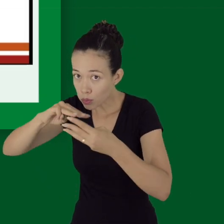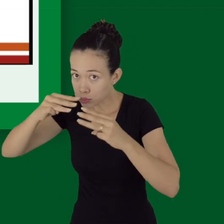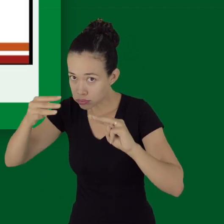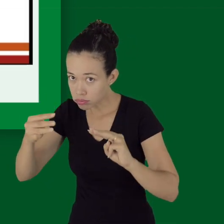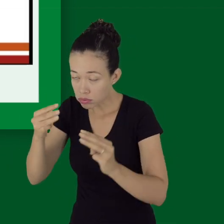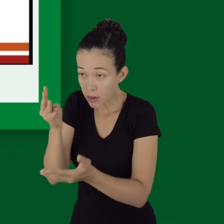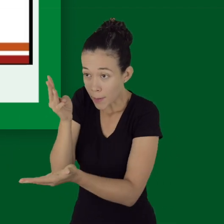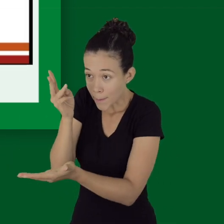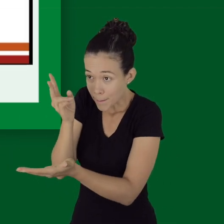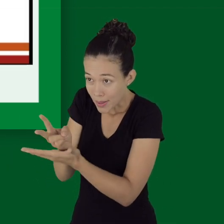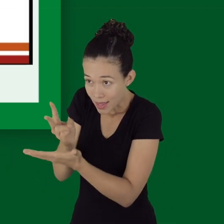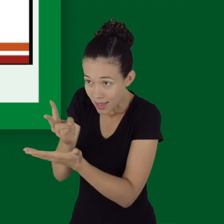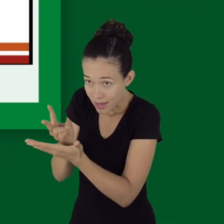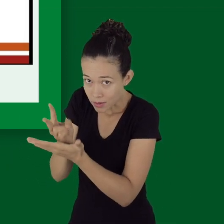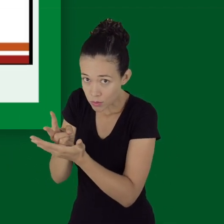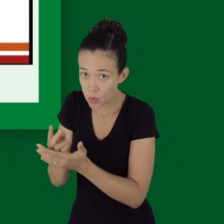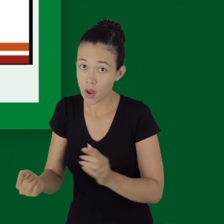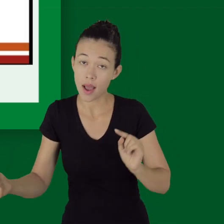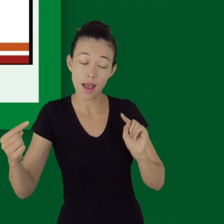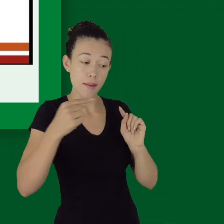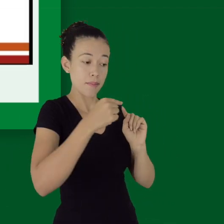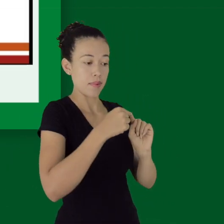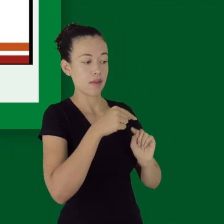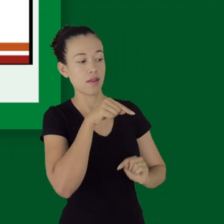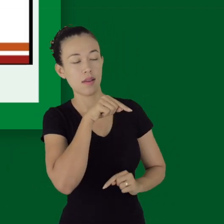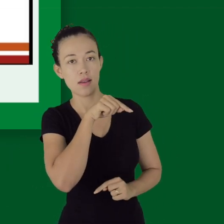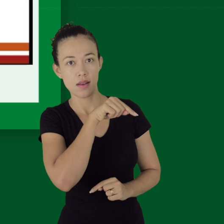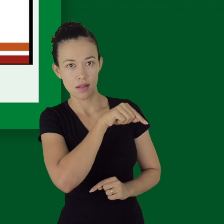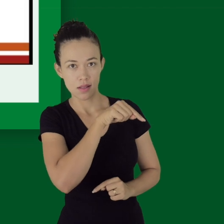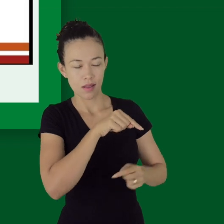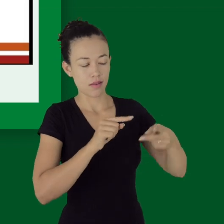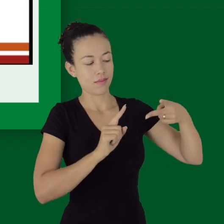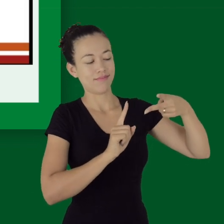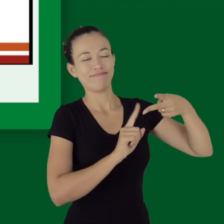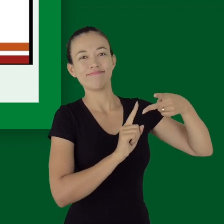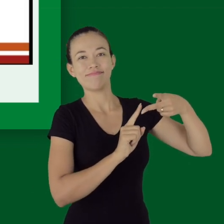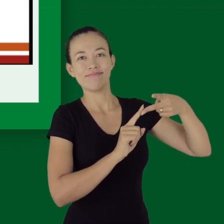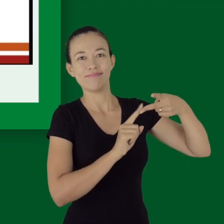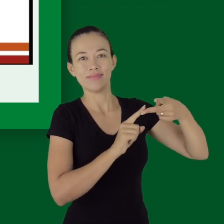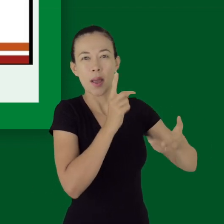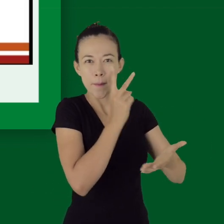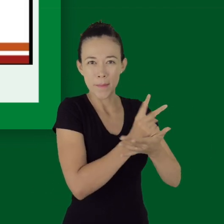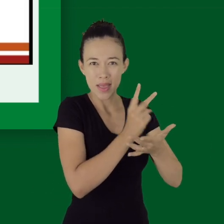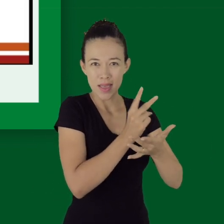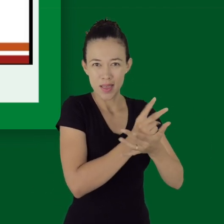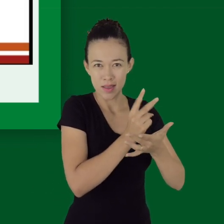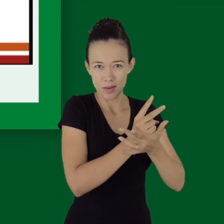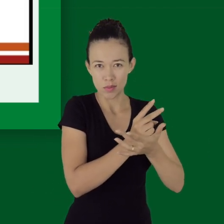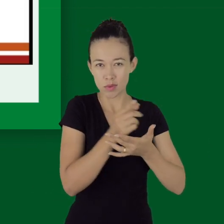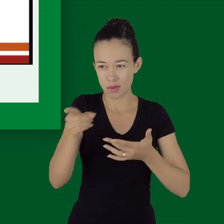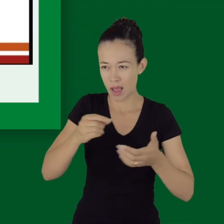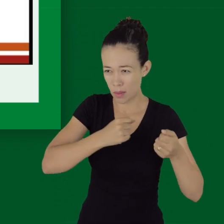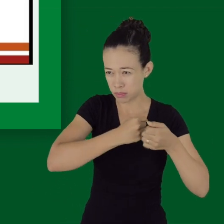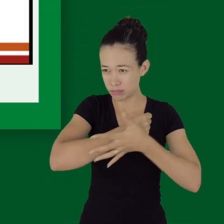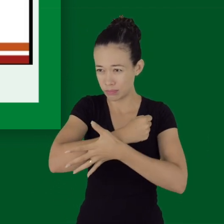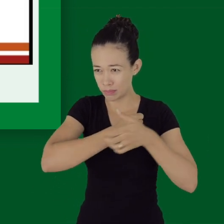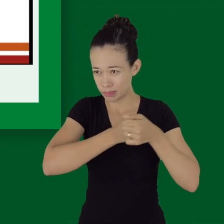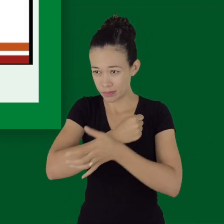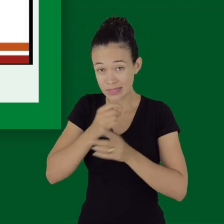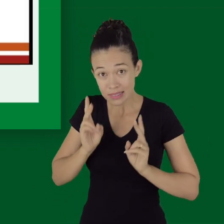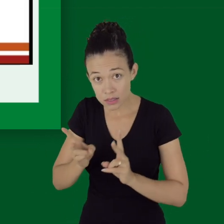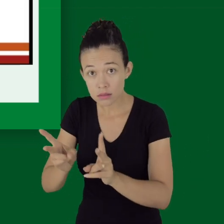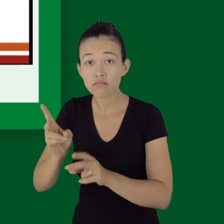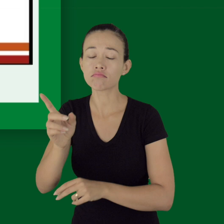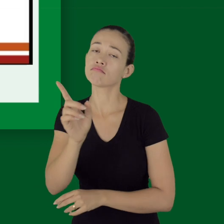correspondência específica de um grupo de miótomo para um determinado grupo muscular. Isso é bom, porque senão a gente poderia